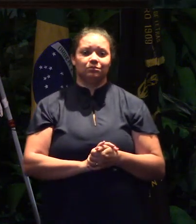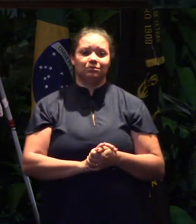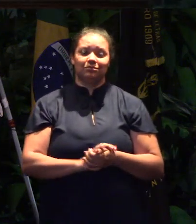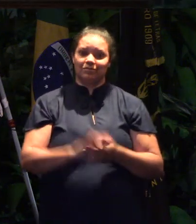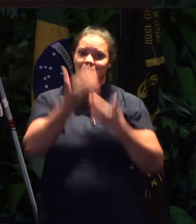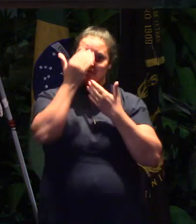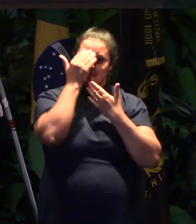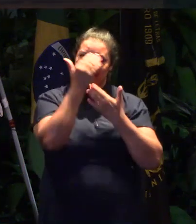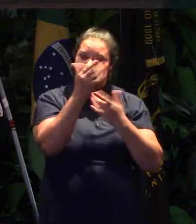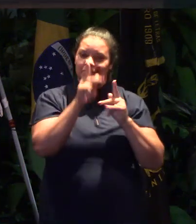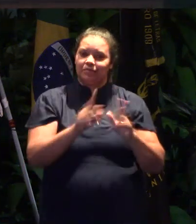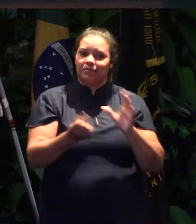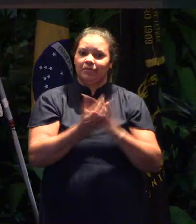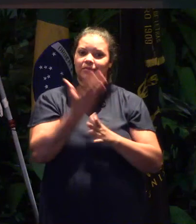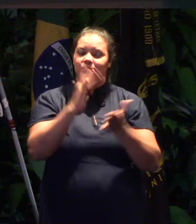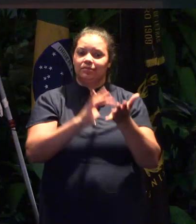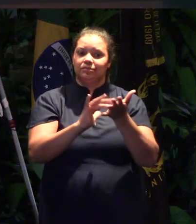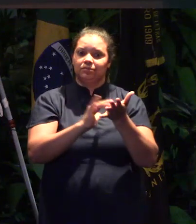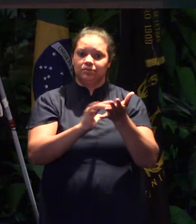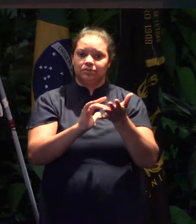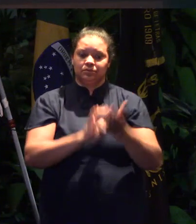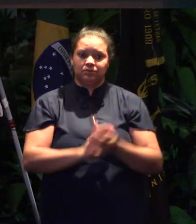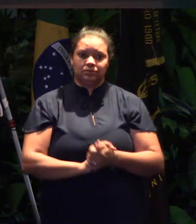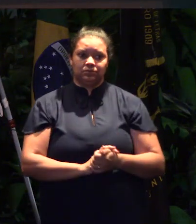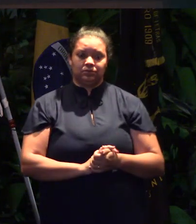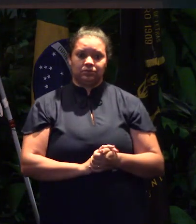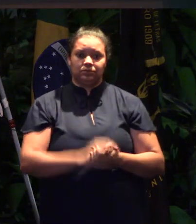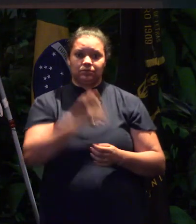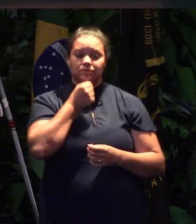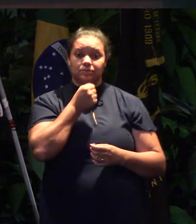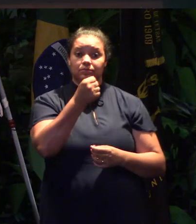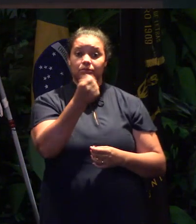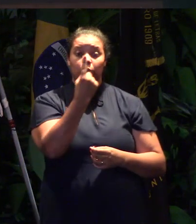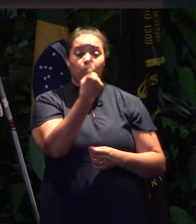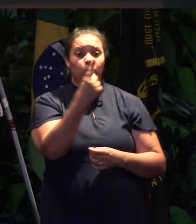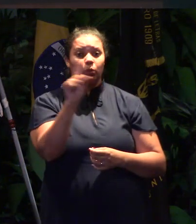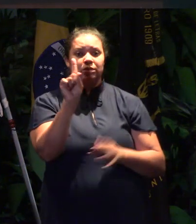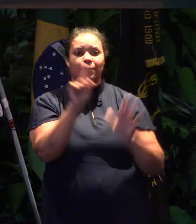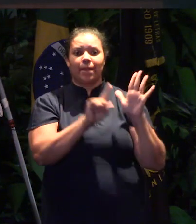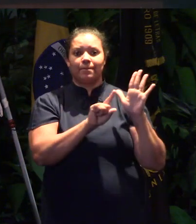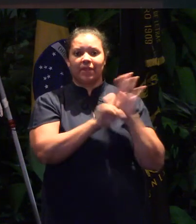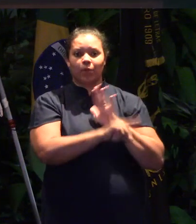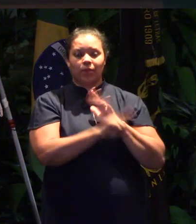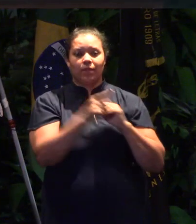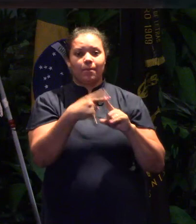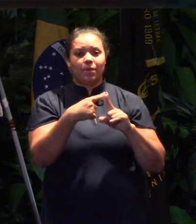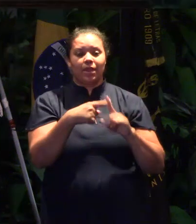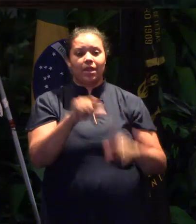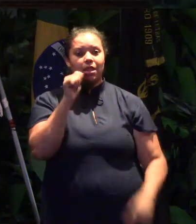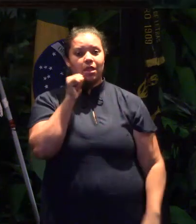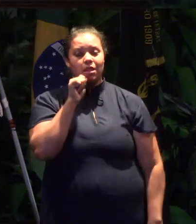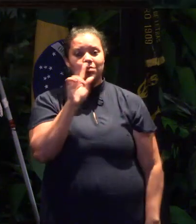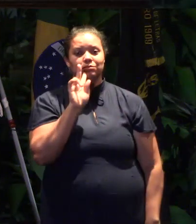que inventou esse sistema tão importante. Eu vou passar o microfone agora para a última pergunta, porque a Heloísa, a